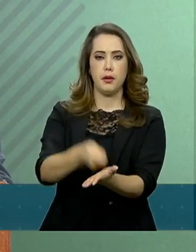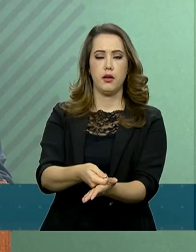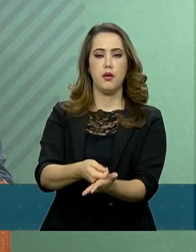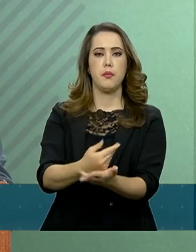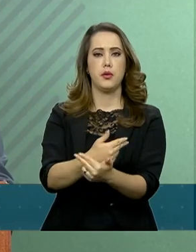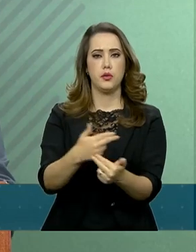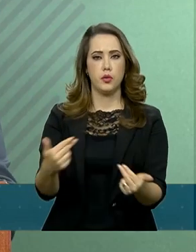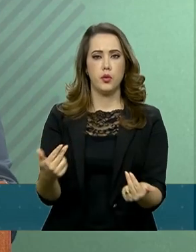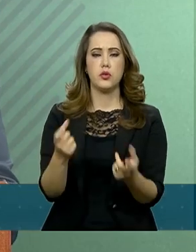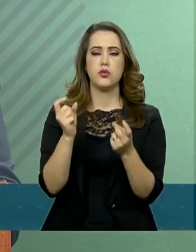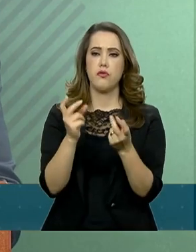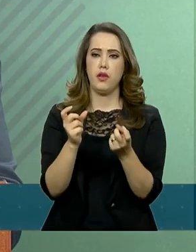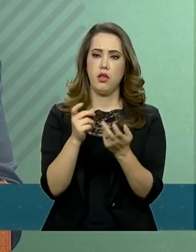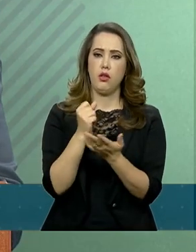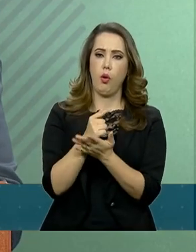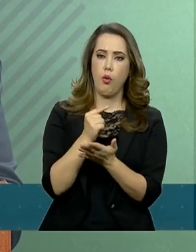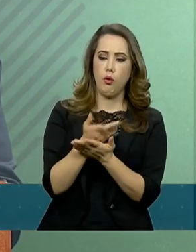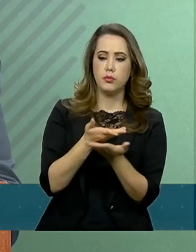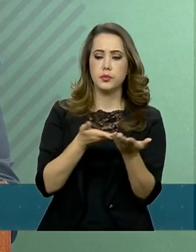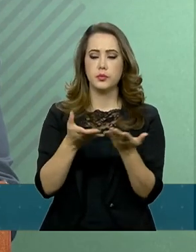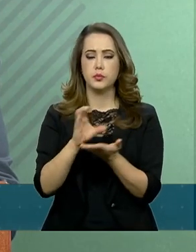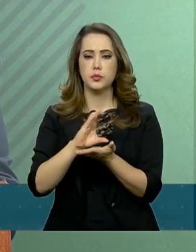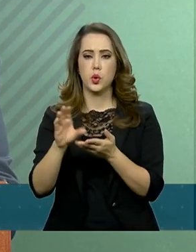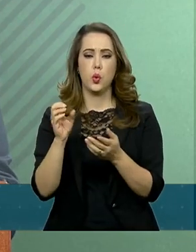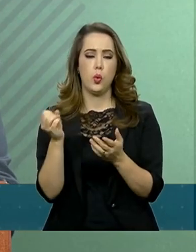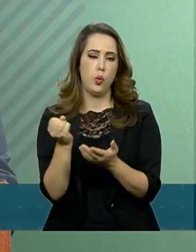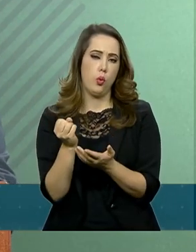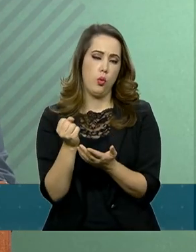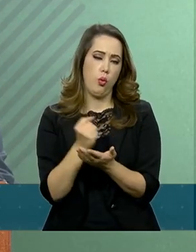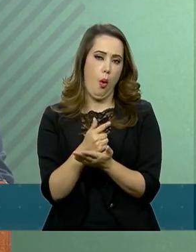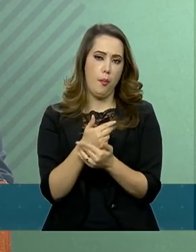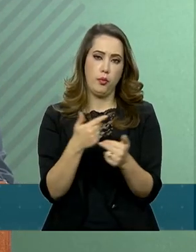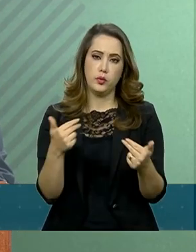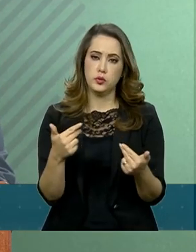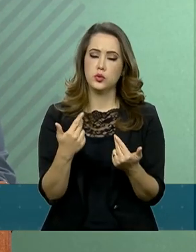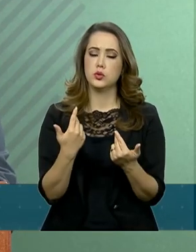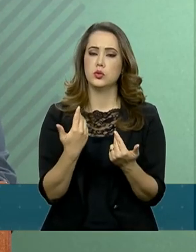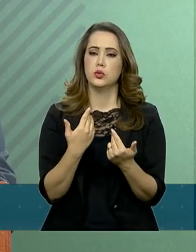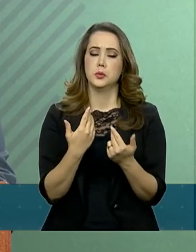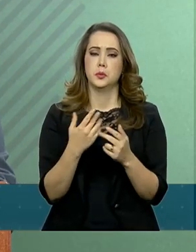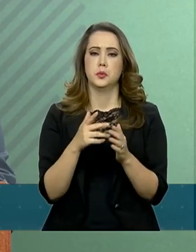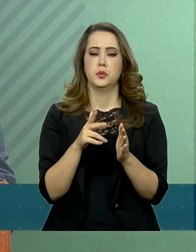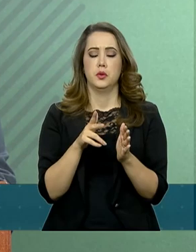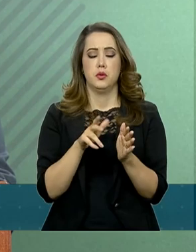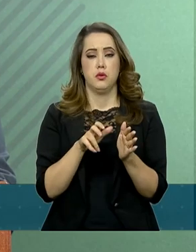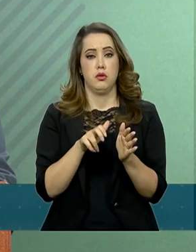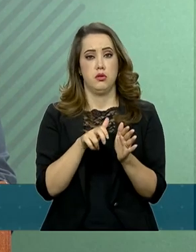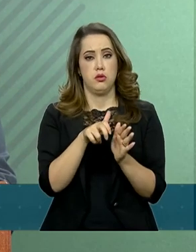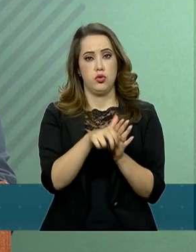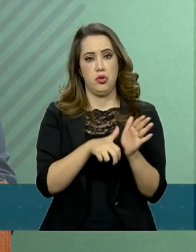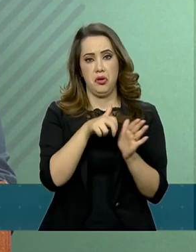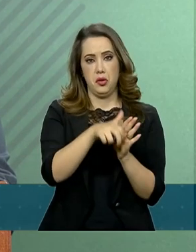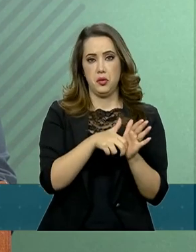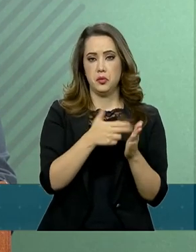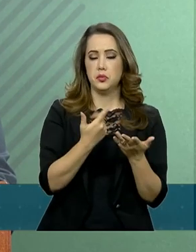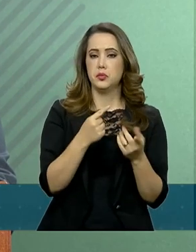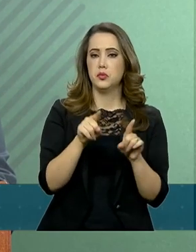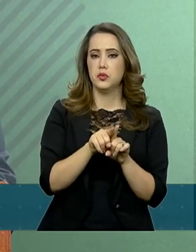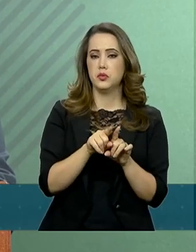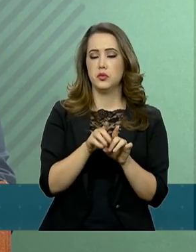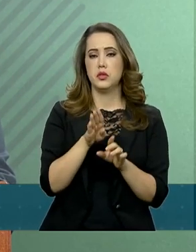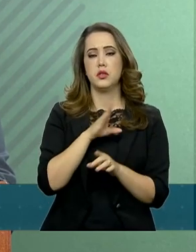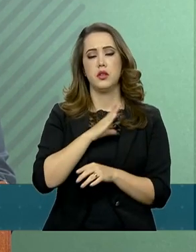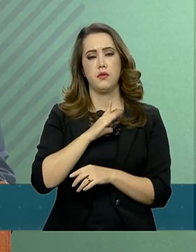comercialização e investimento em maio foi lançado o programa bioeconomia